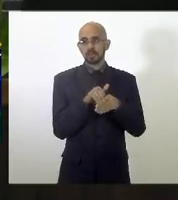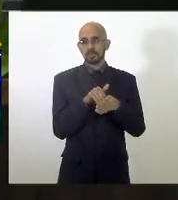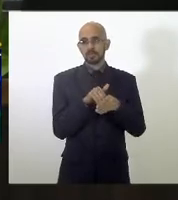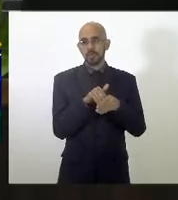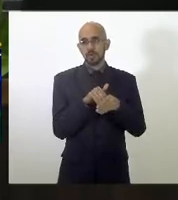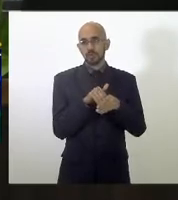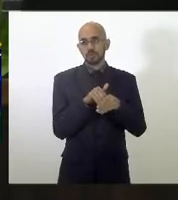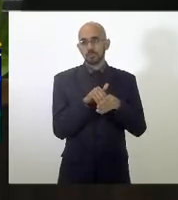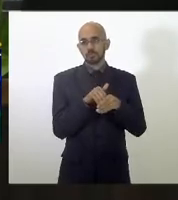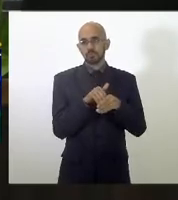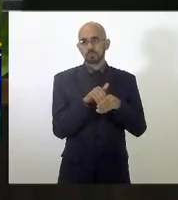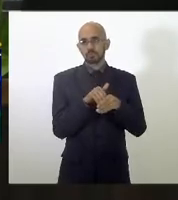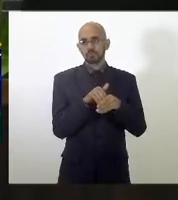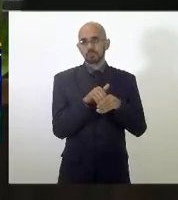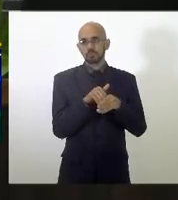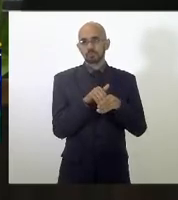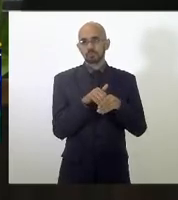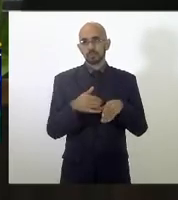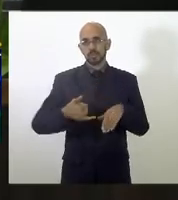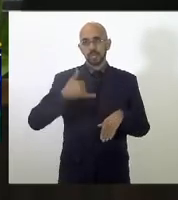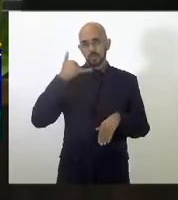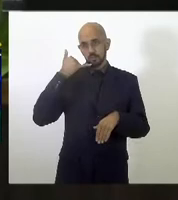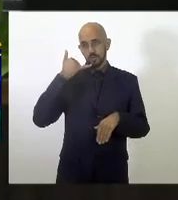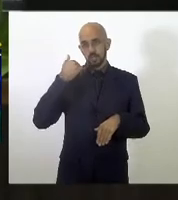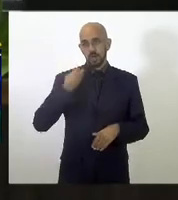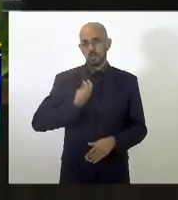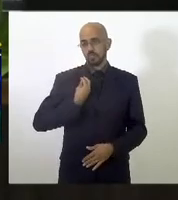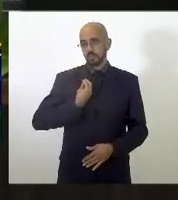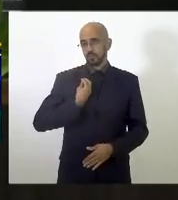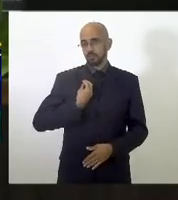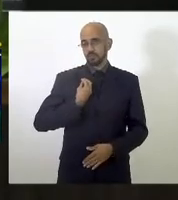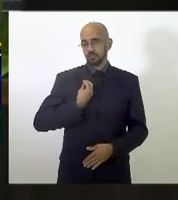via TEL, já está ao vivo aqui.